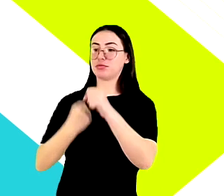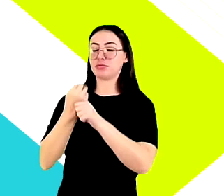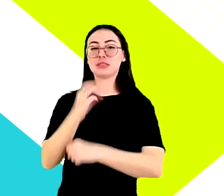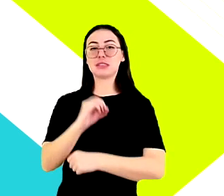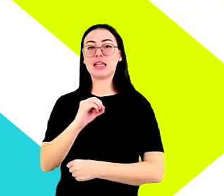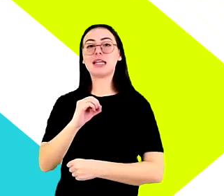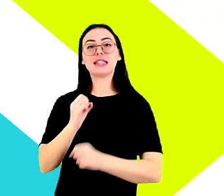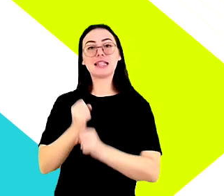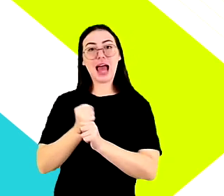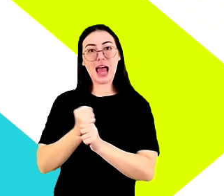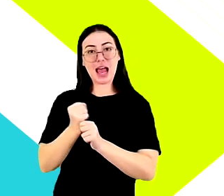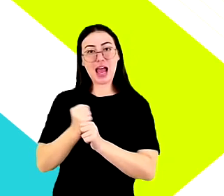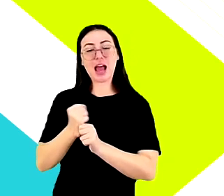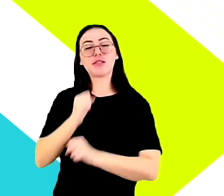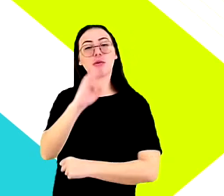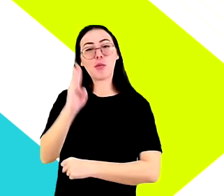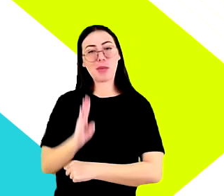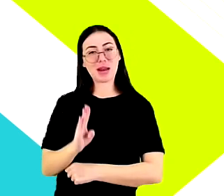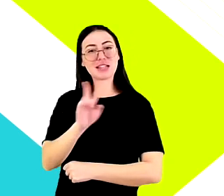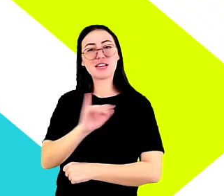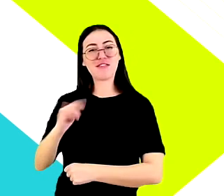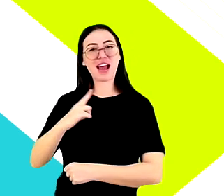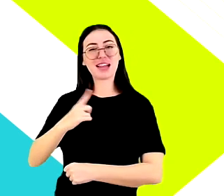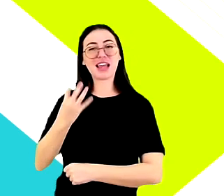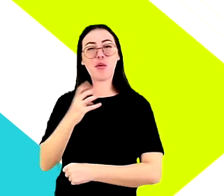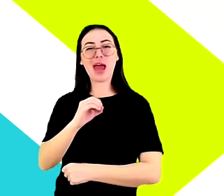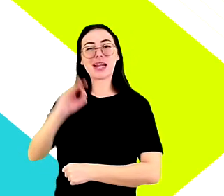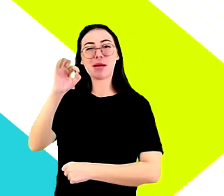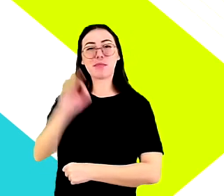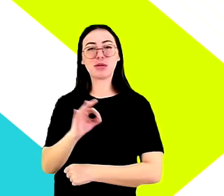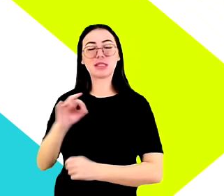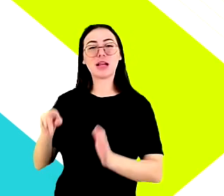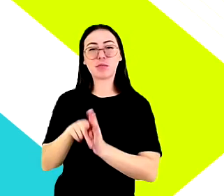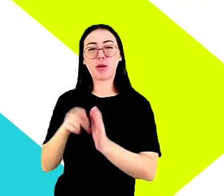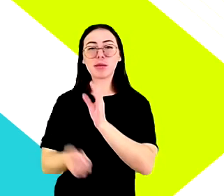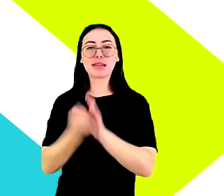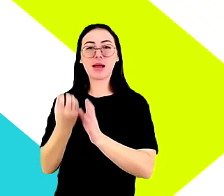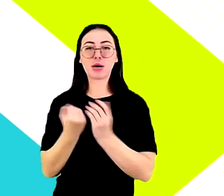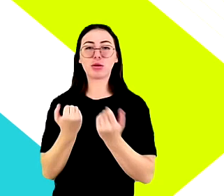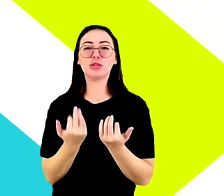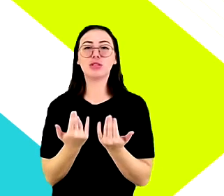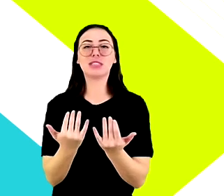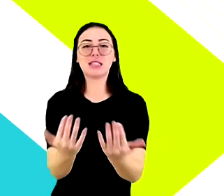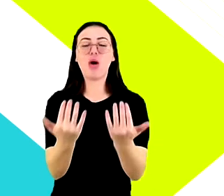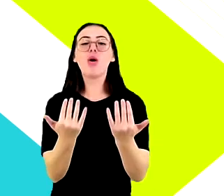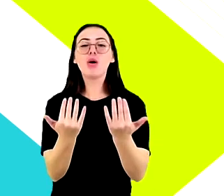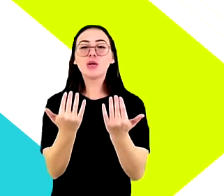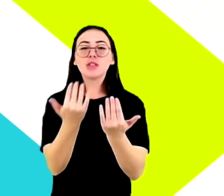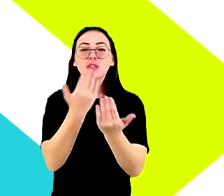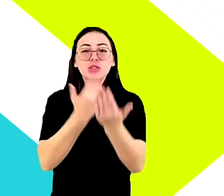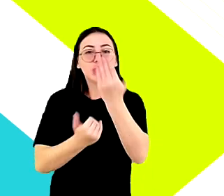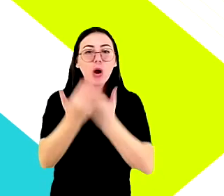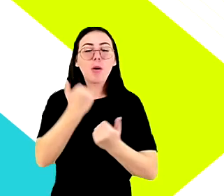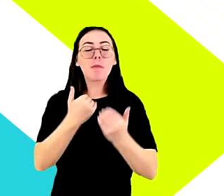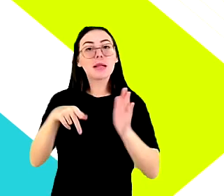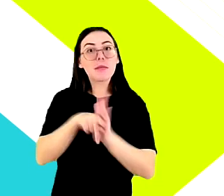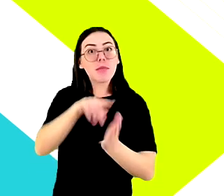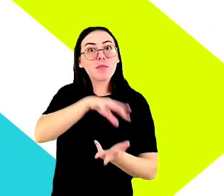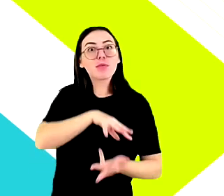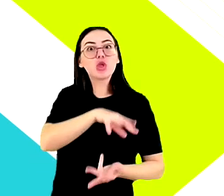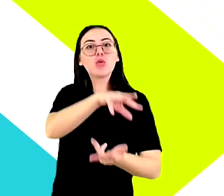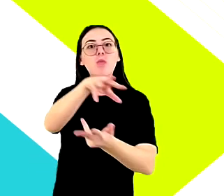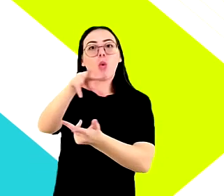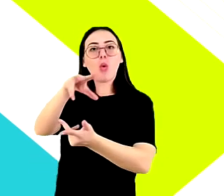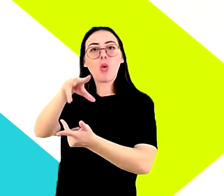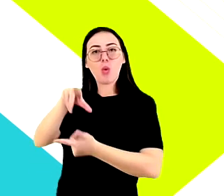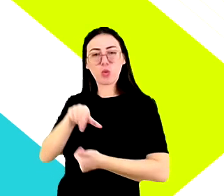Né? Agora, como as máquinas, felizmente, elas não agem sozinhas e a gente precisa trazer vidas, né, para transformar e